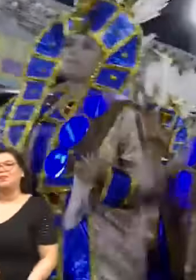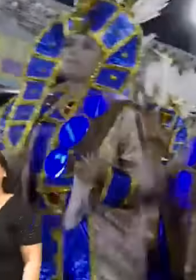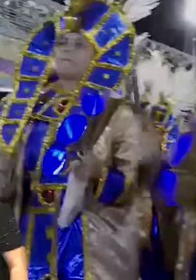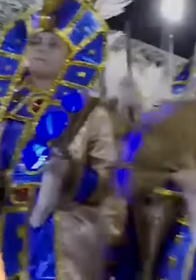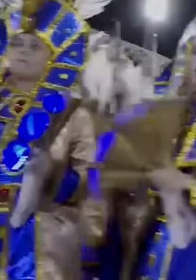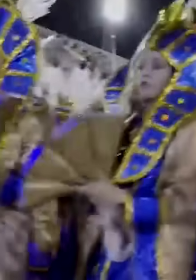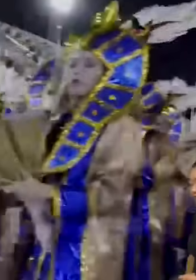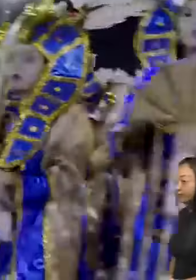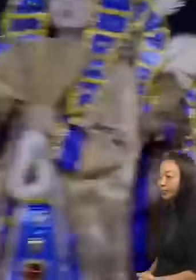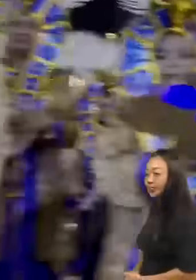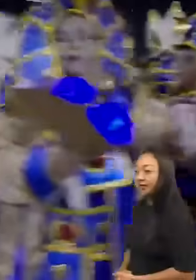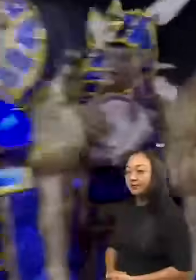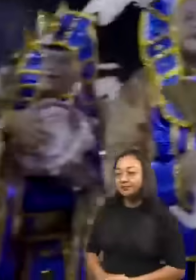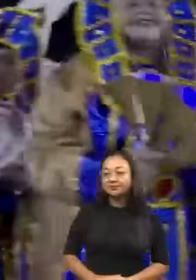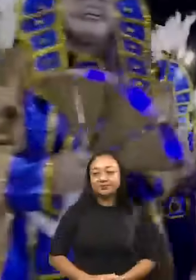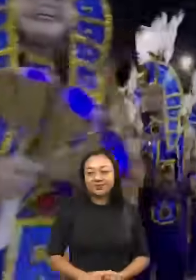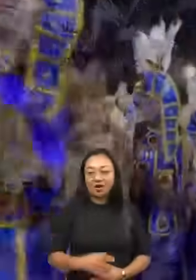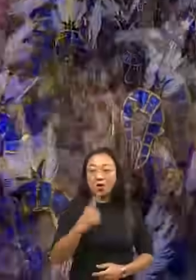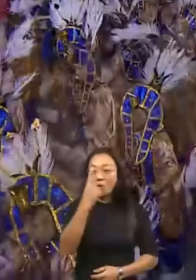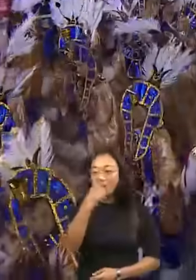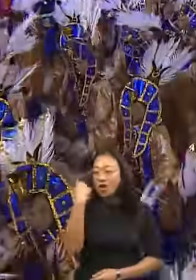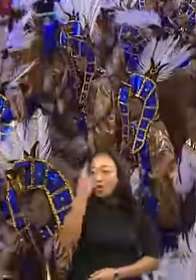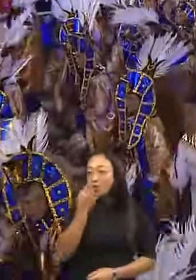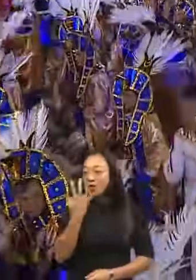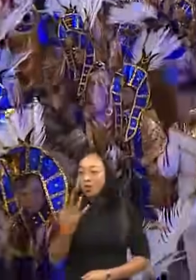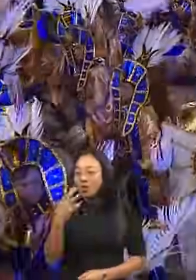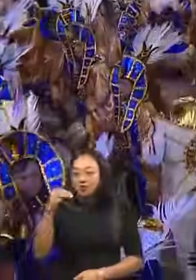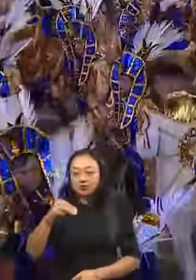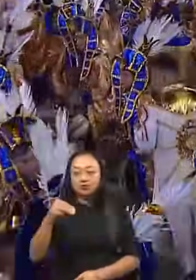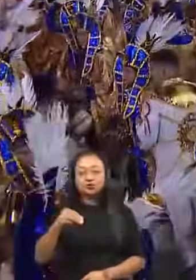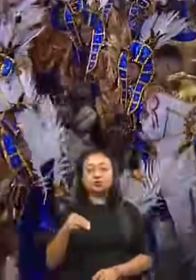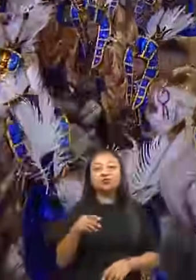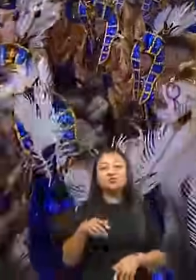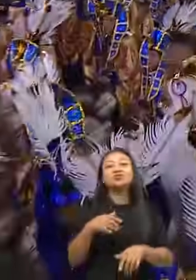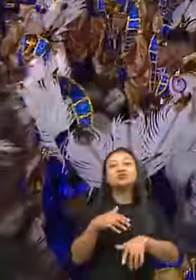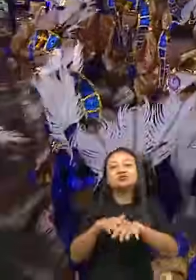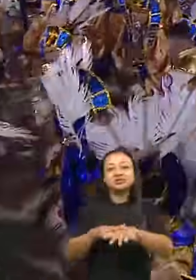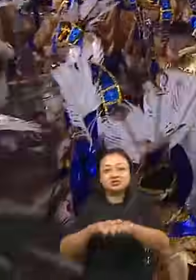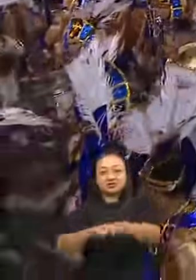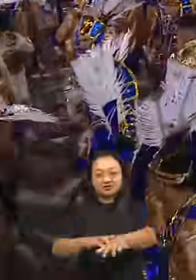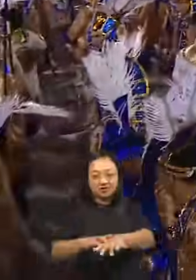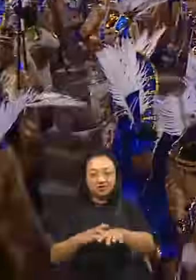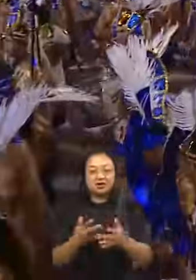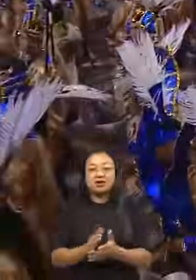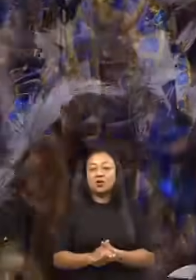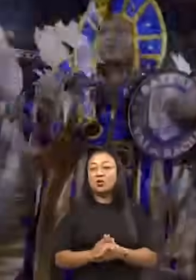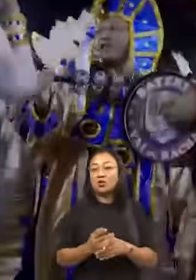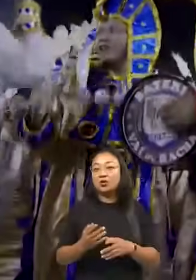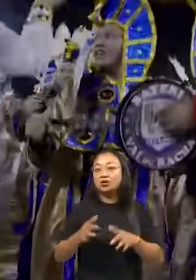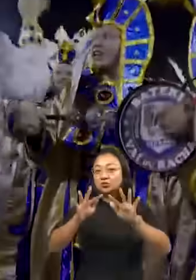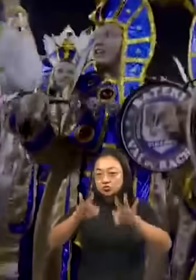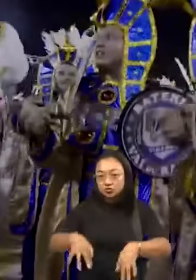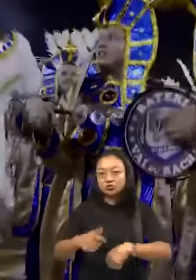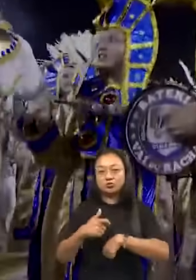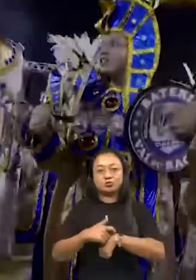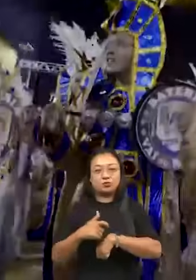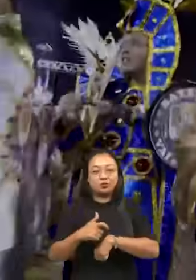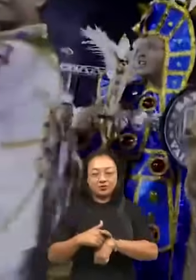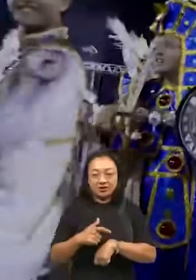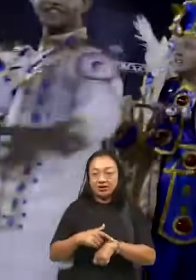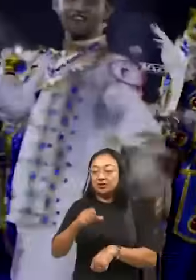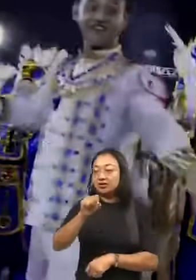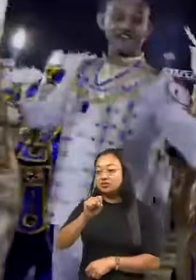1h04 de desfile, Andanças de Ciganos. Nos últimos instantes, né, desta apresentação belíssima,